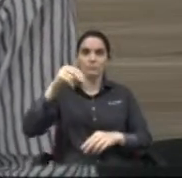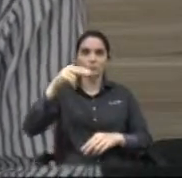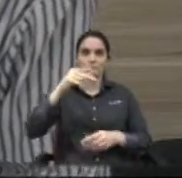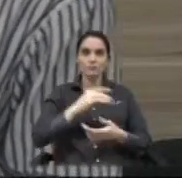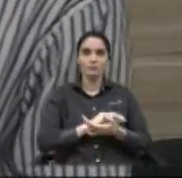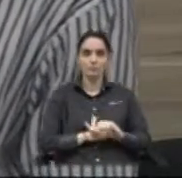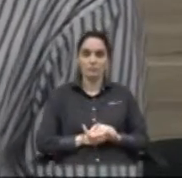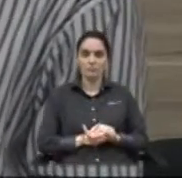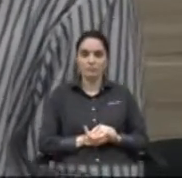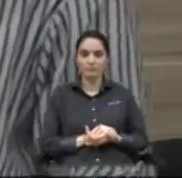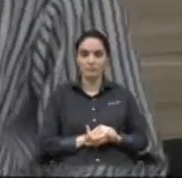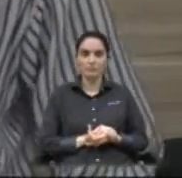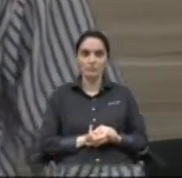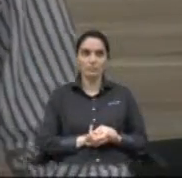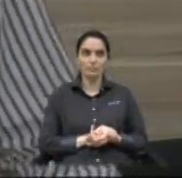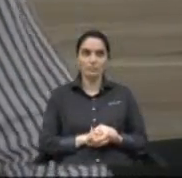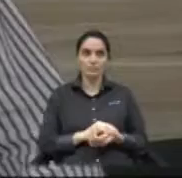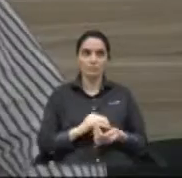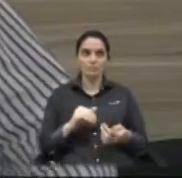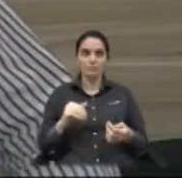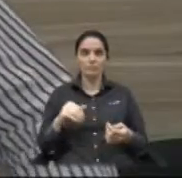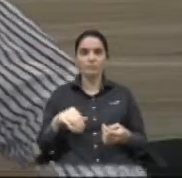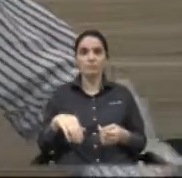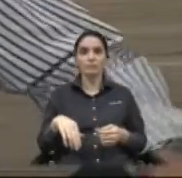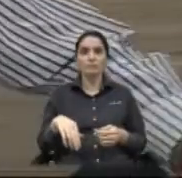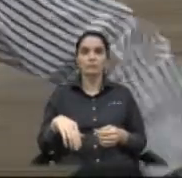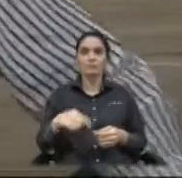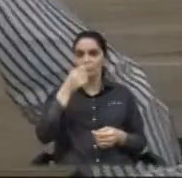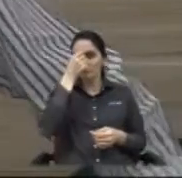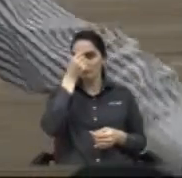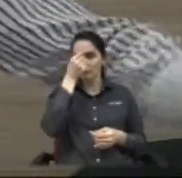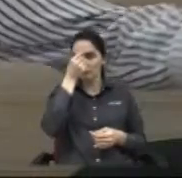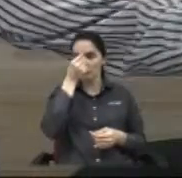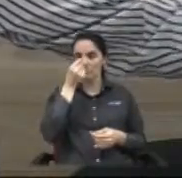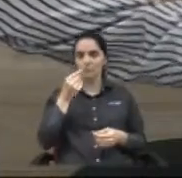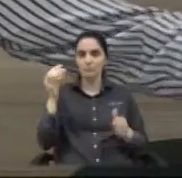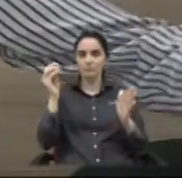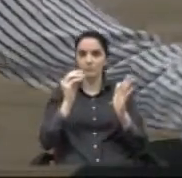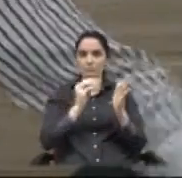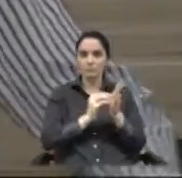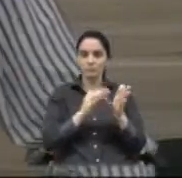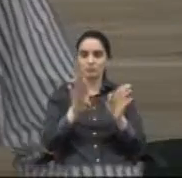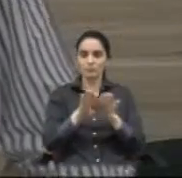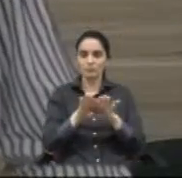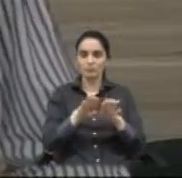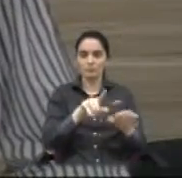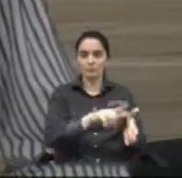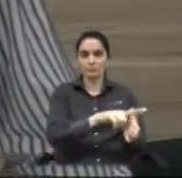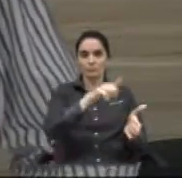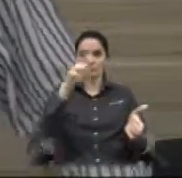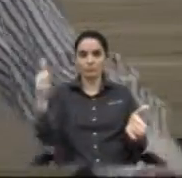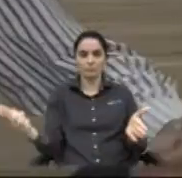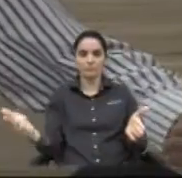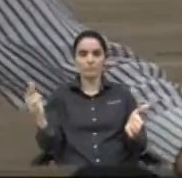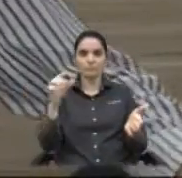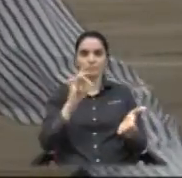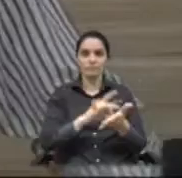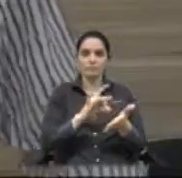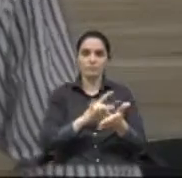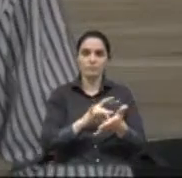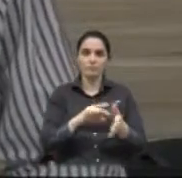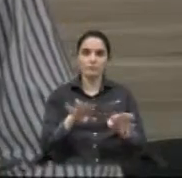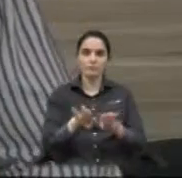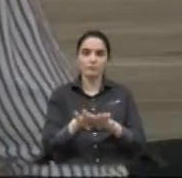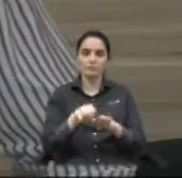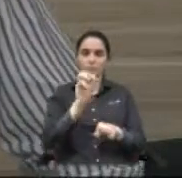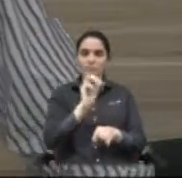Câmara Municipal, os dados. Depois o vereador Jorge de Freitas acrescentou que, além do Diário Oficial, também fosse no site oficial da